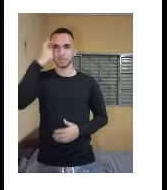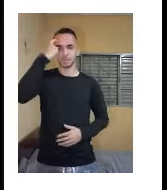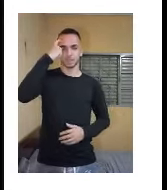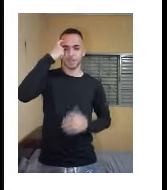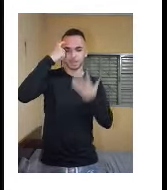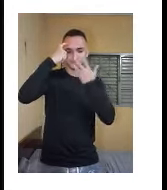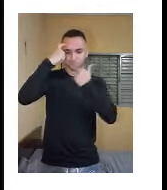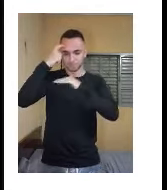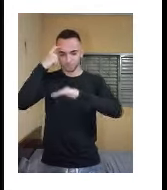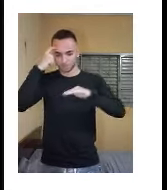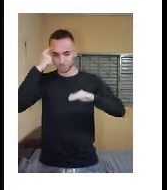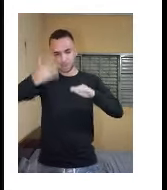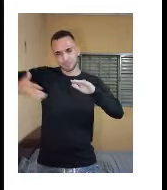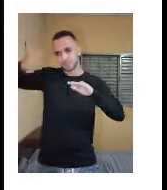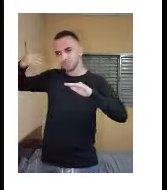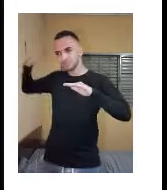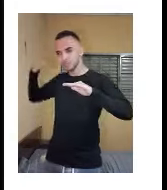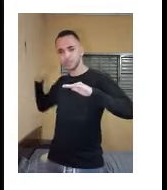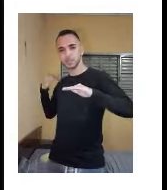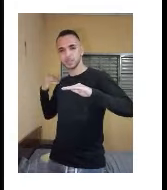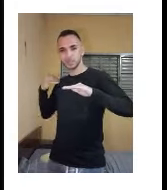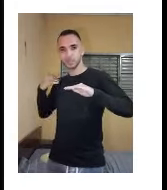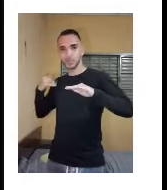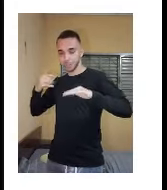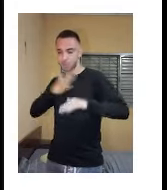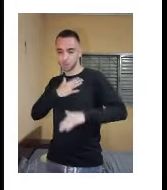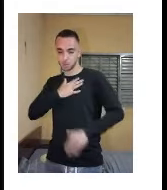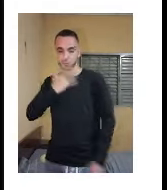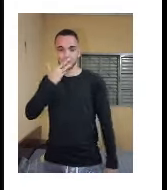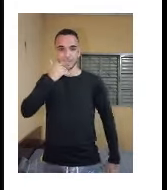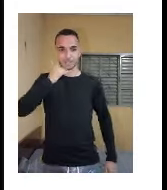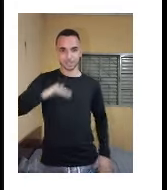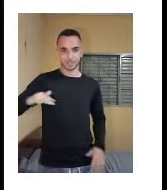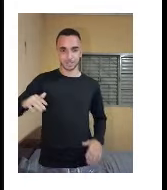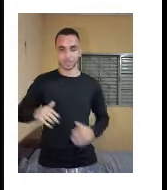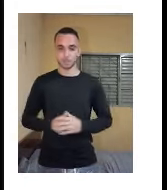interior da Paraíba, quando eu brincava bastante nos rios,